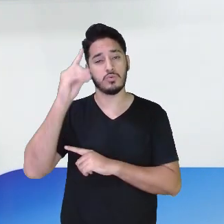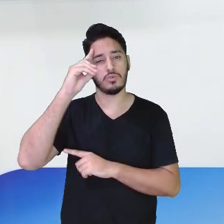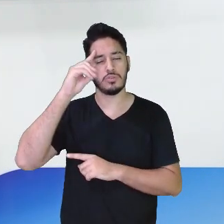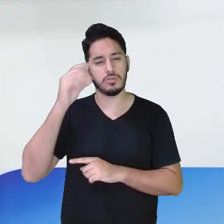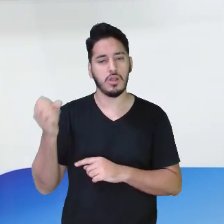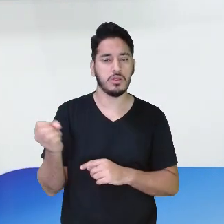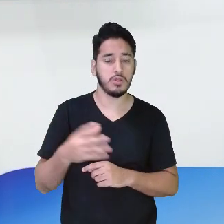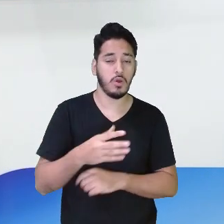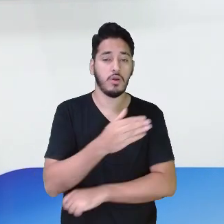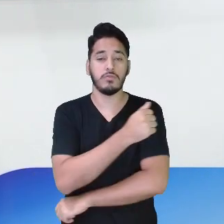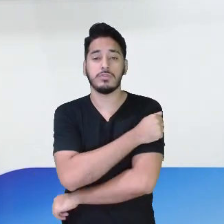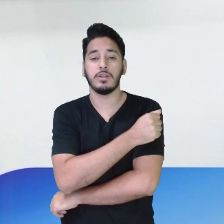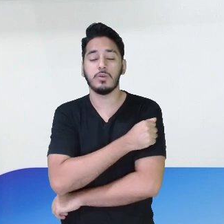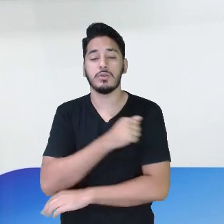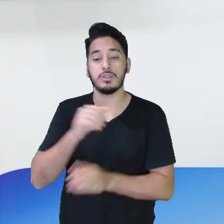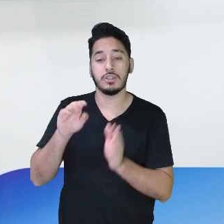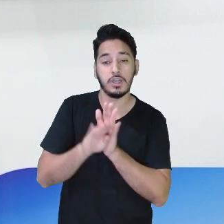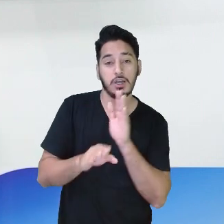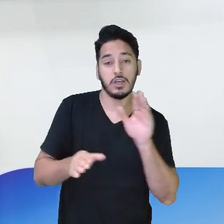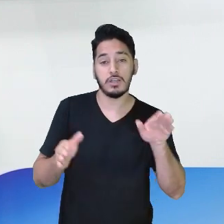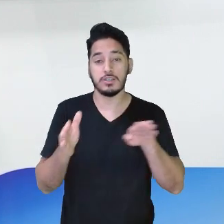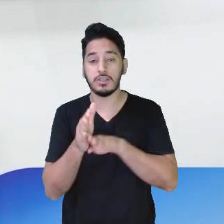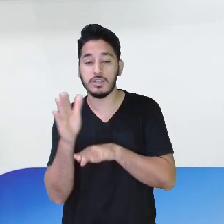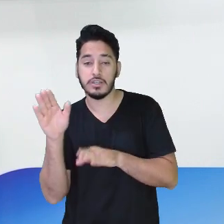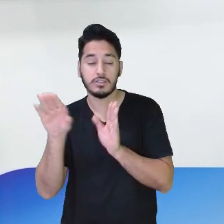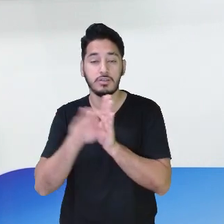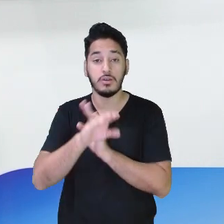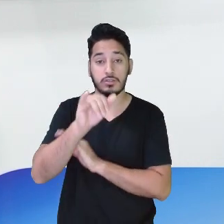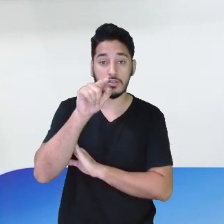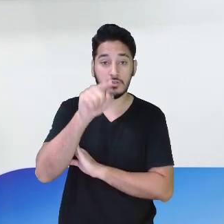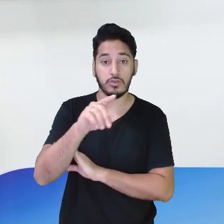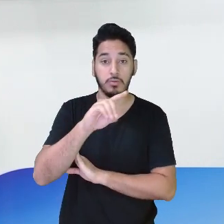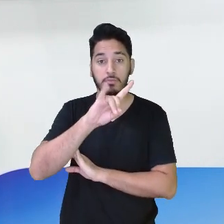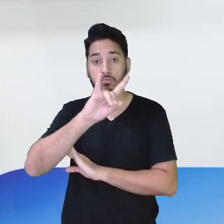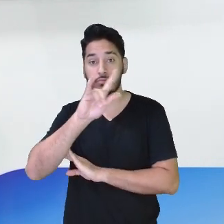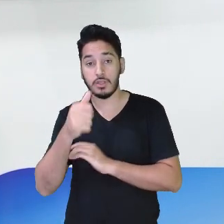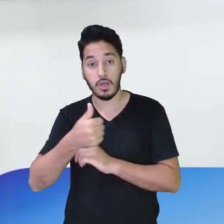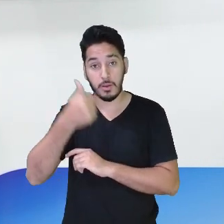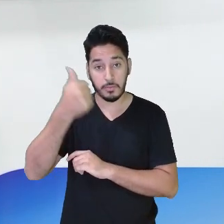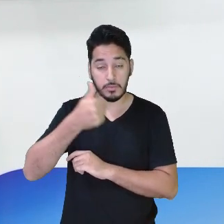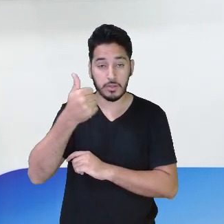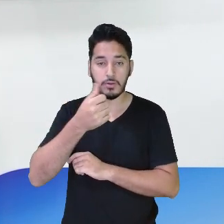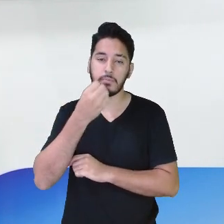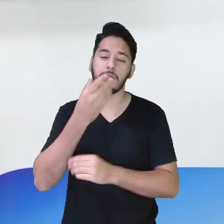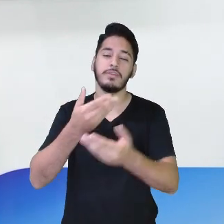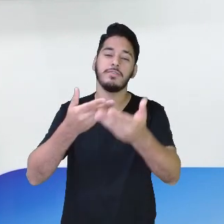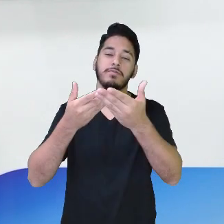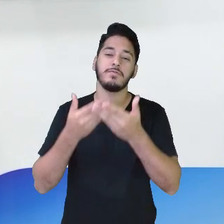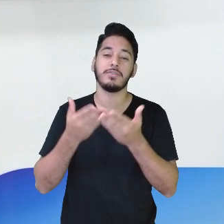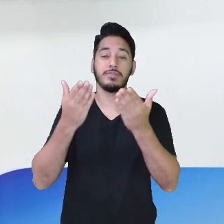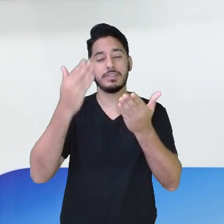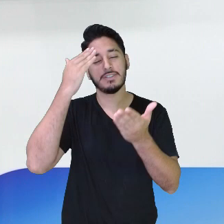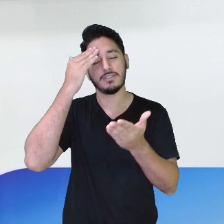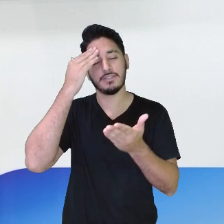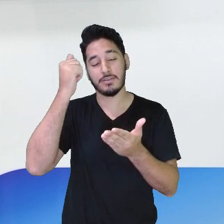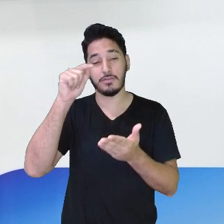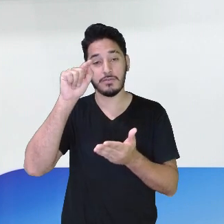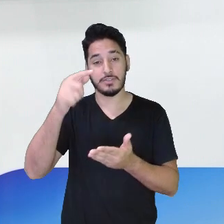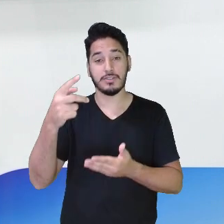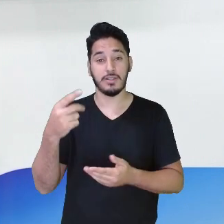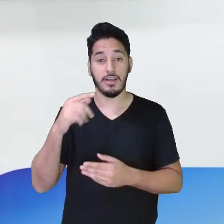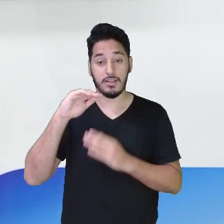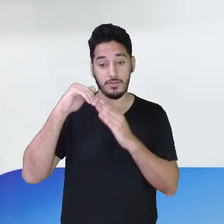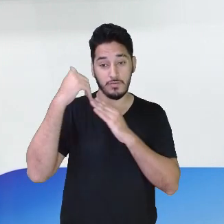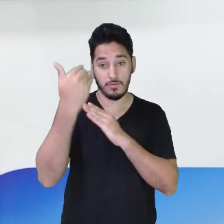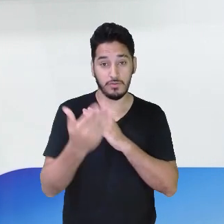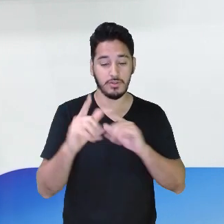novos estudantes estão chegando à nossa aula. Se é o seu primeiro dia conosco hoje, seja muito bem-vindo, muito bom saber que você está aí do